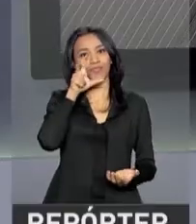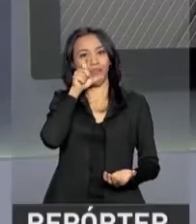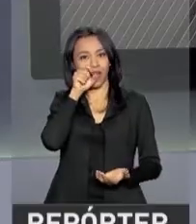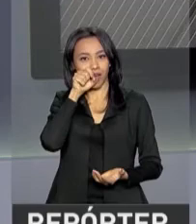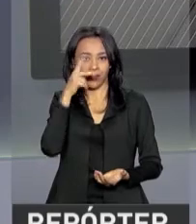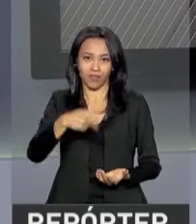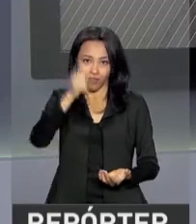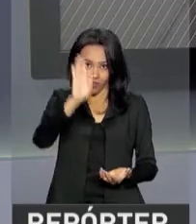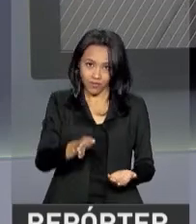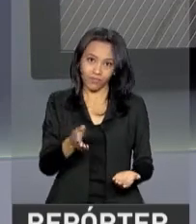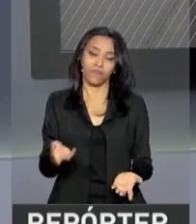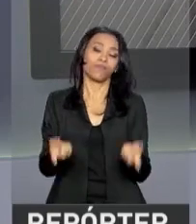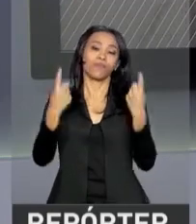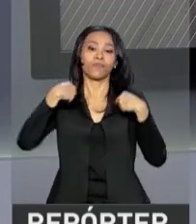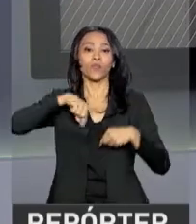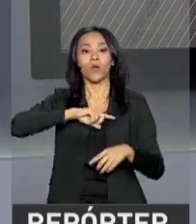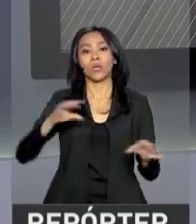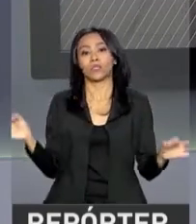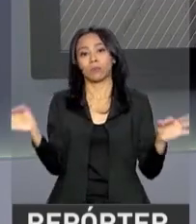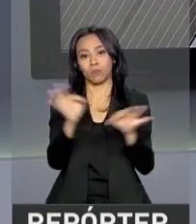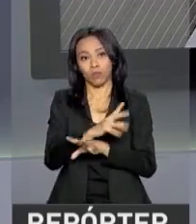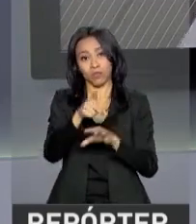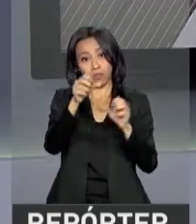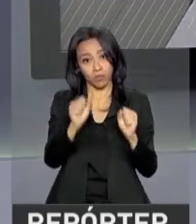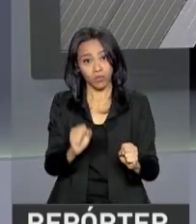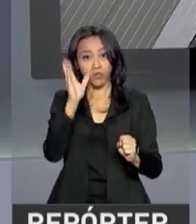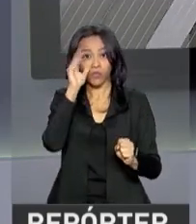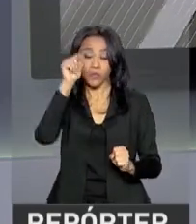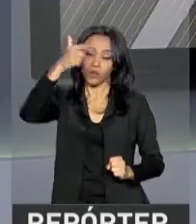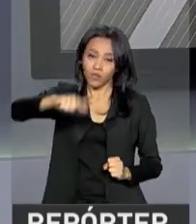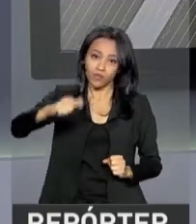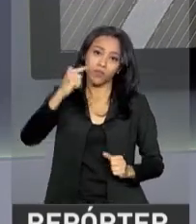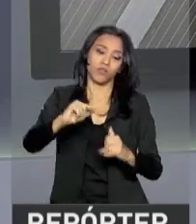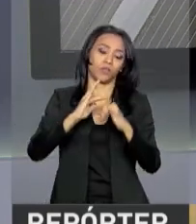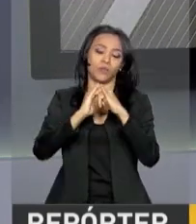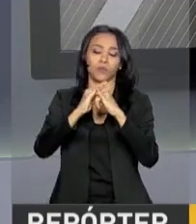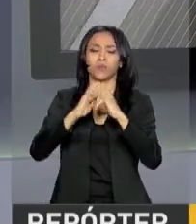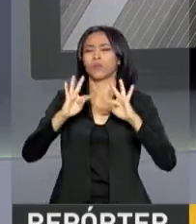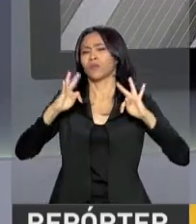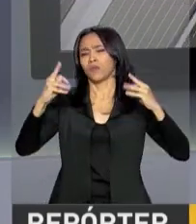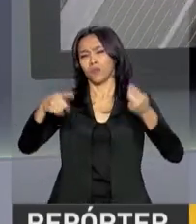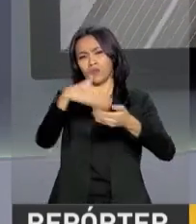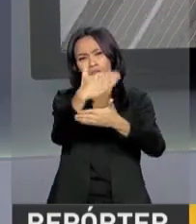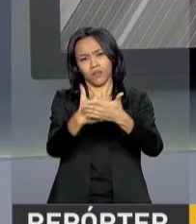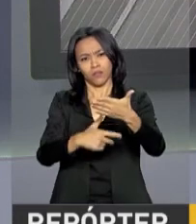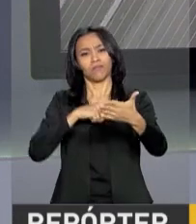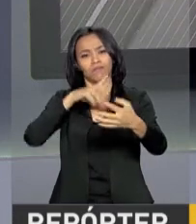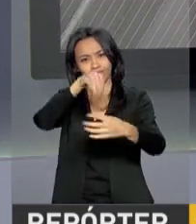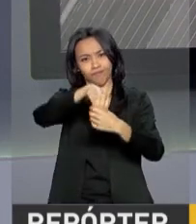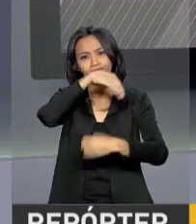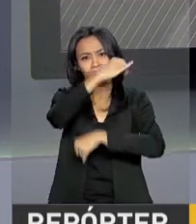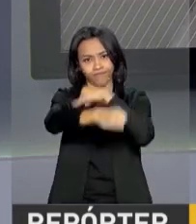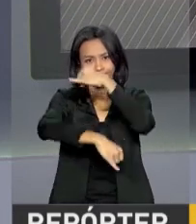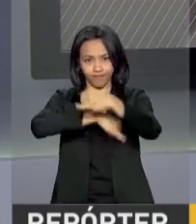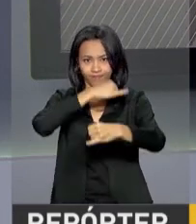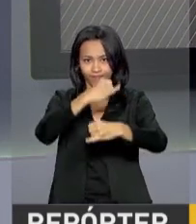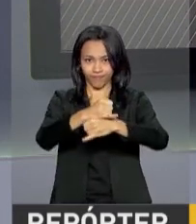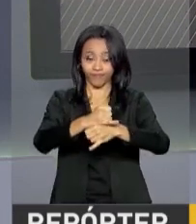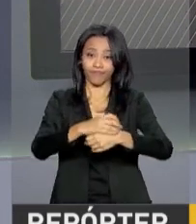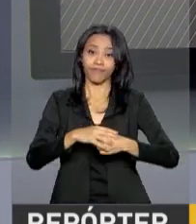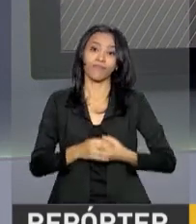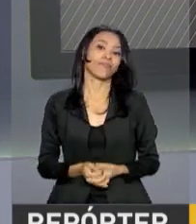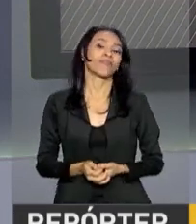nós ficamos por aqui você pode rever as reportagens no youtube e toda a nossa programação também está na página da nbr na